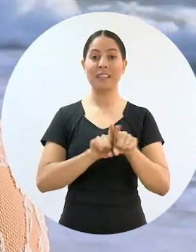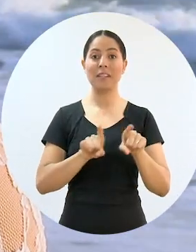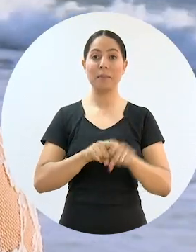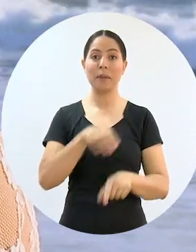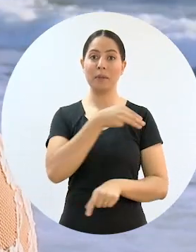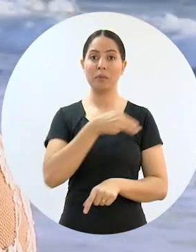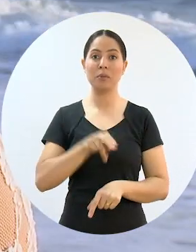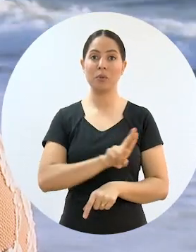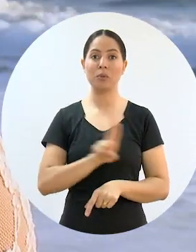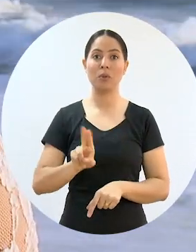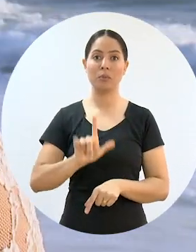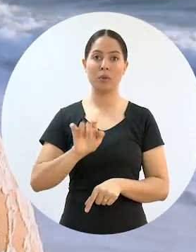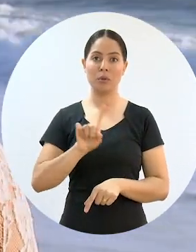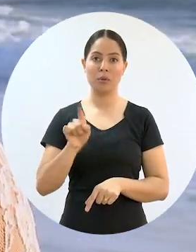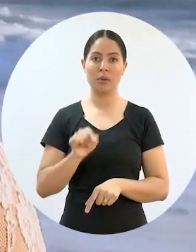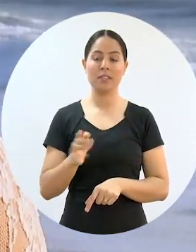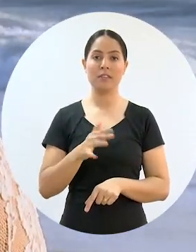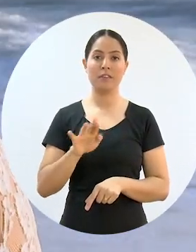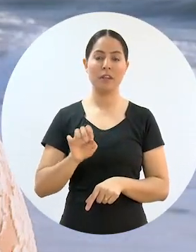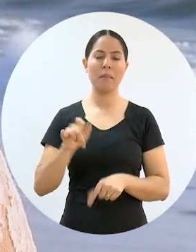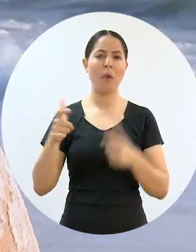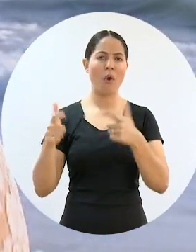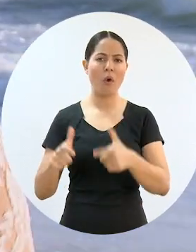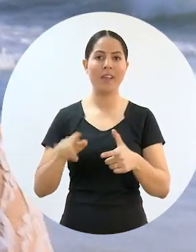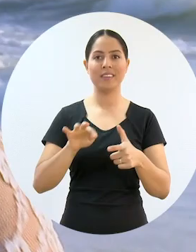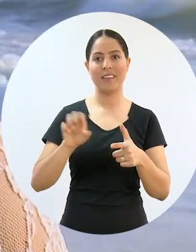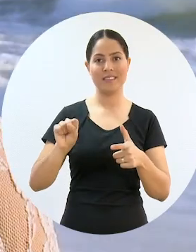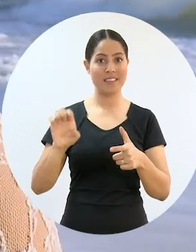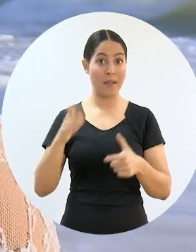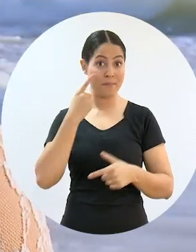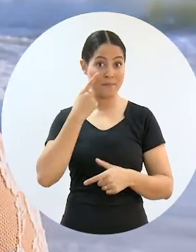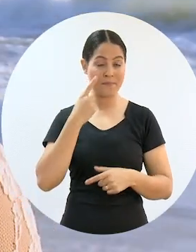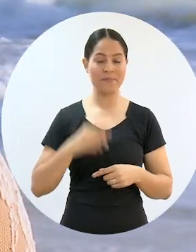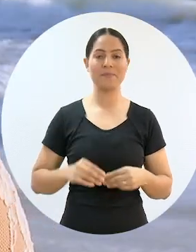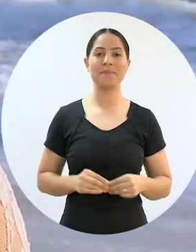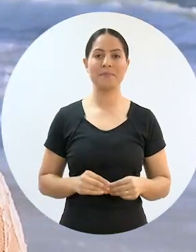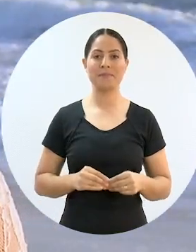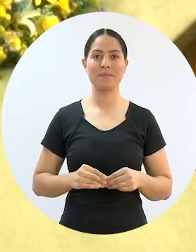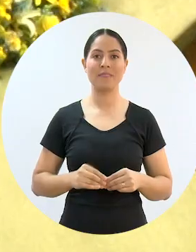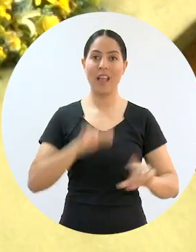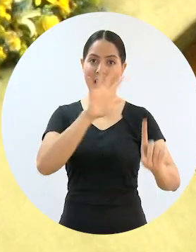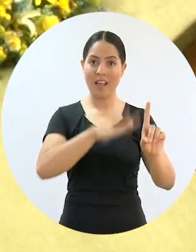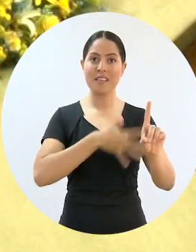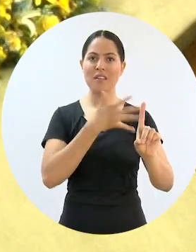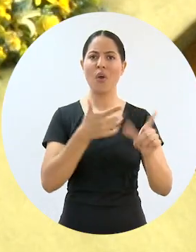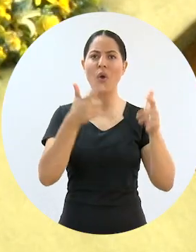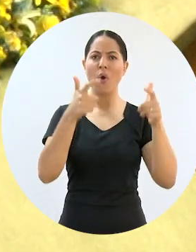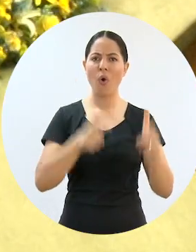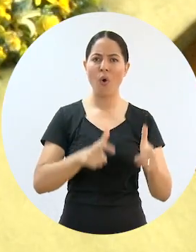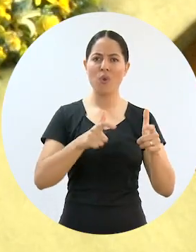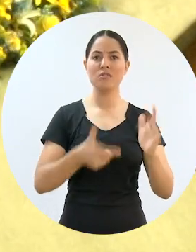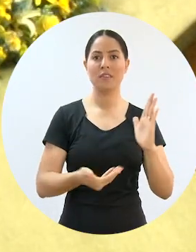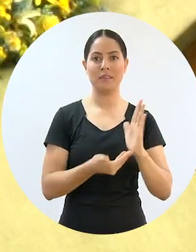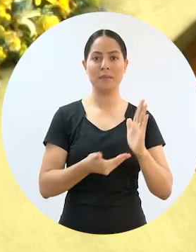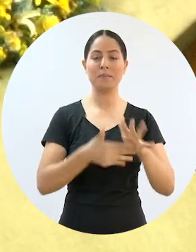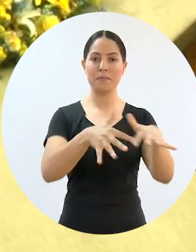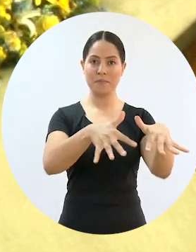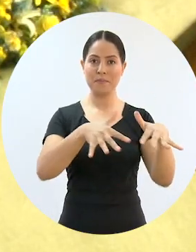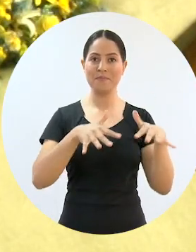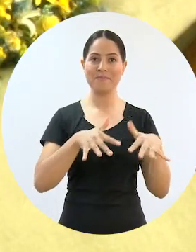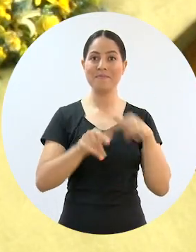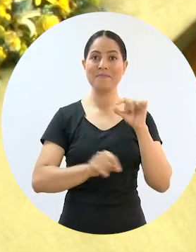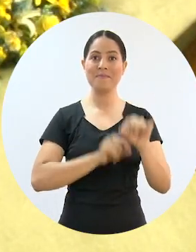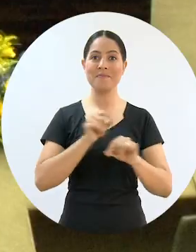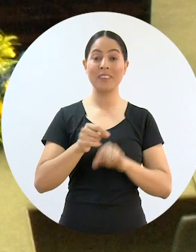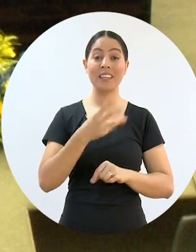da posse do ministro Luiz Felipe Salomão no TSE. Confira comigo. A sessão solene foi realizada no plenário da Câmara